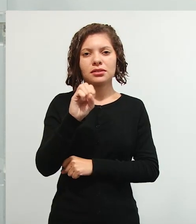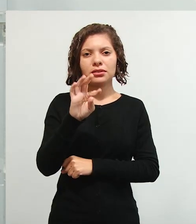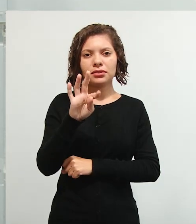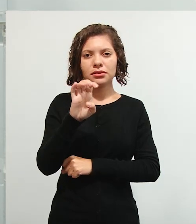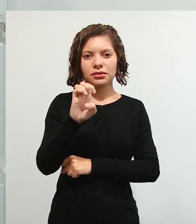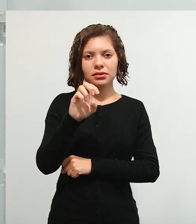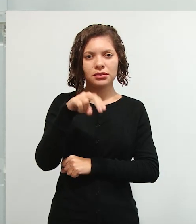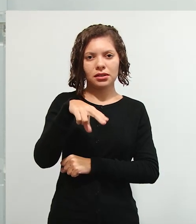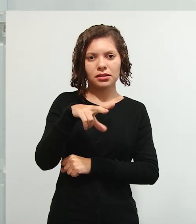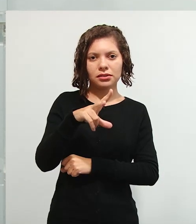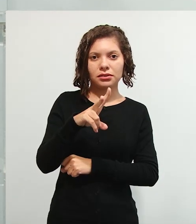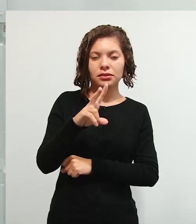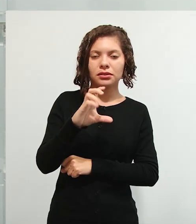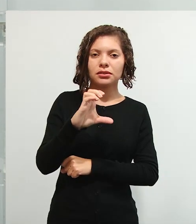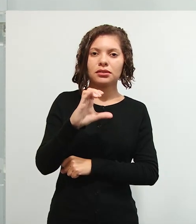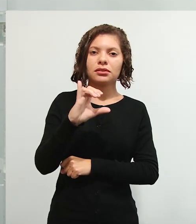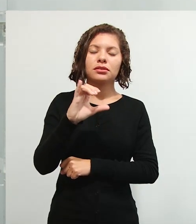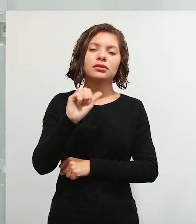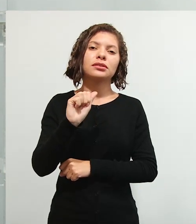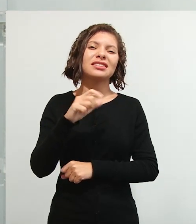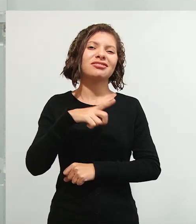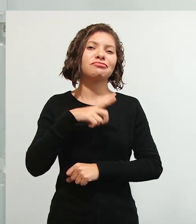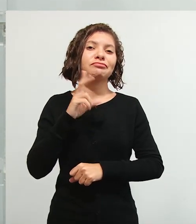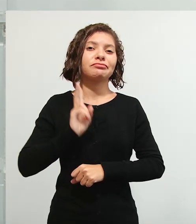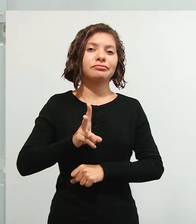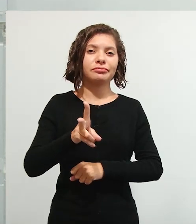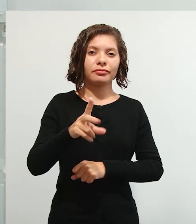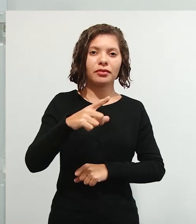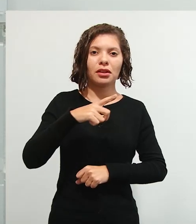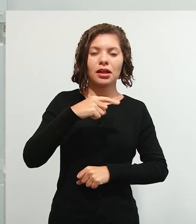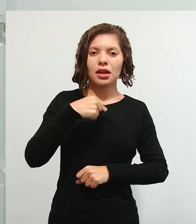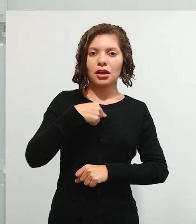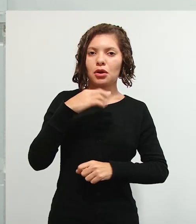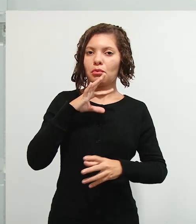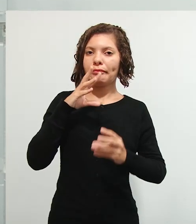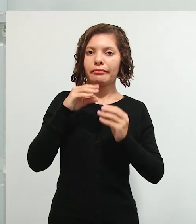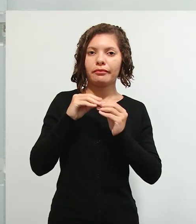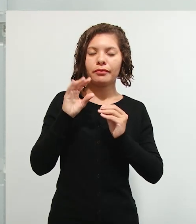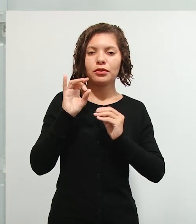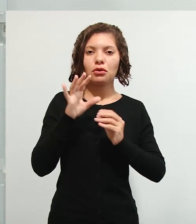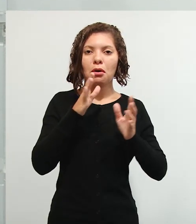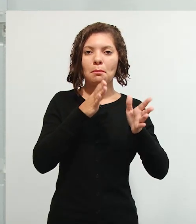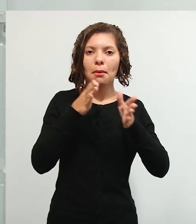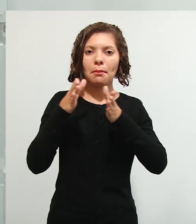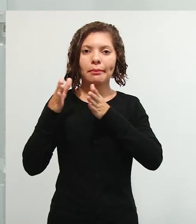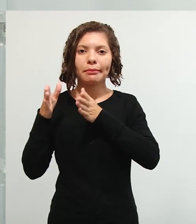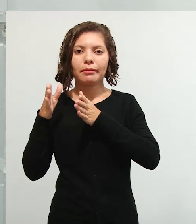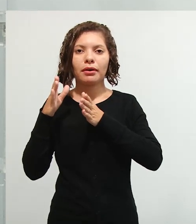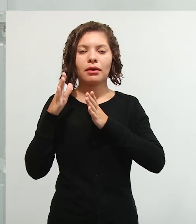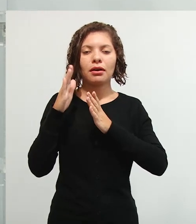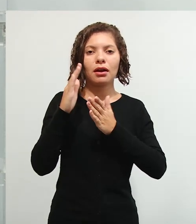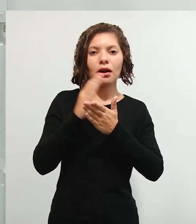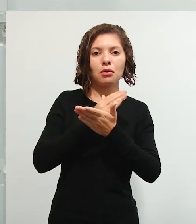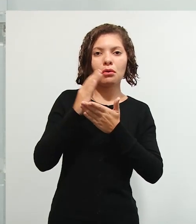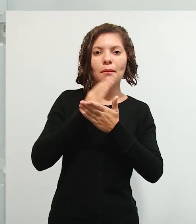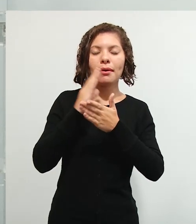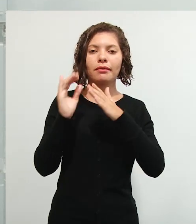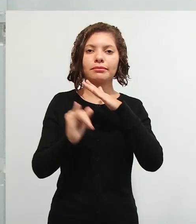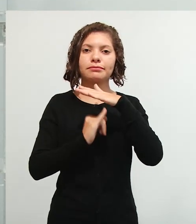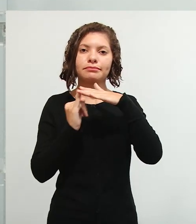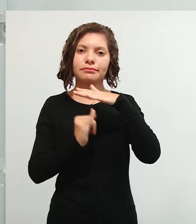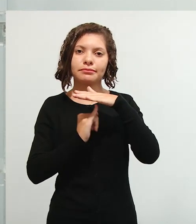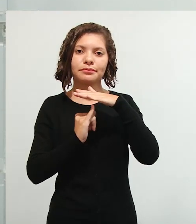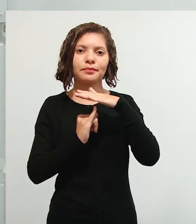aqui destacando apenas alguns períodos e algumas instituições, como é o caso da Frente Negra